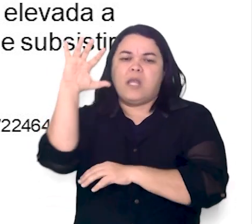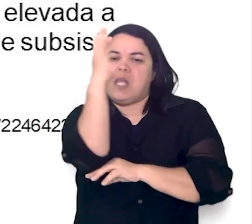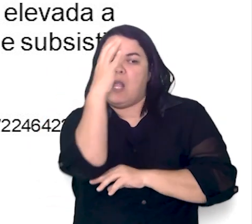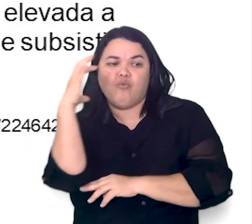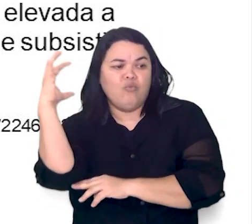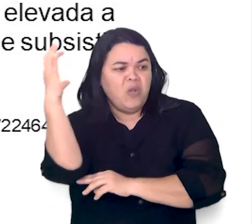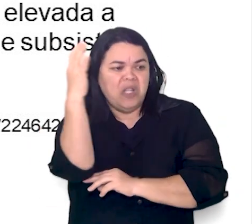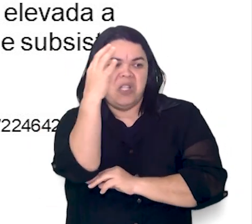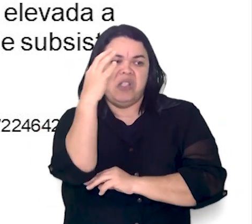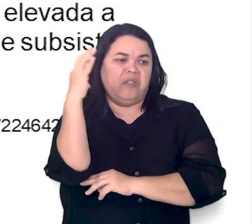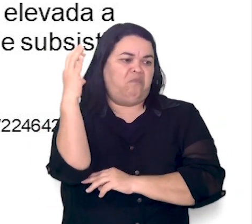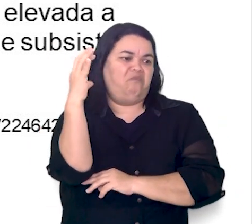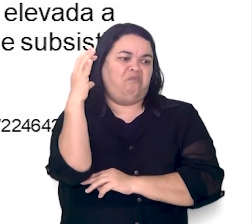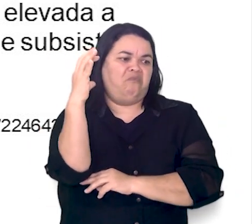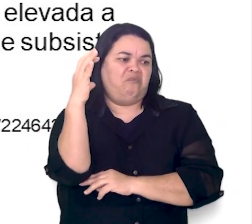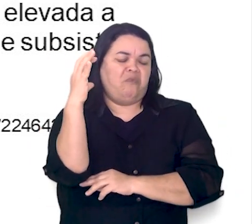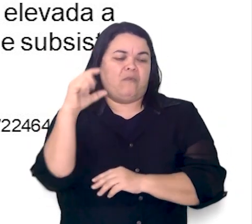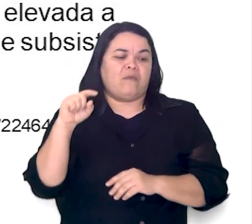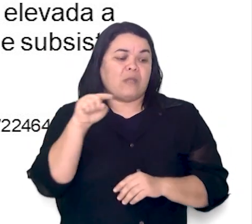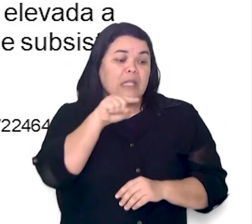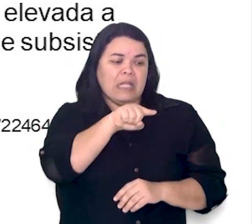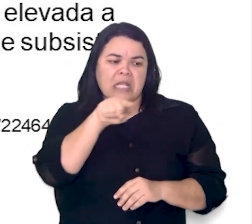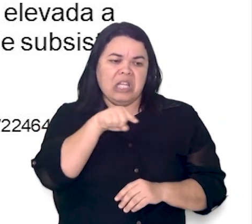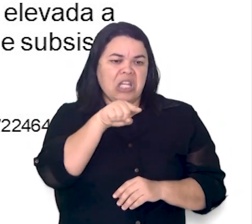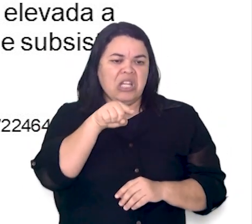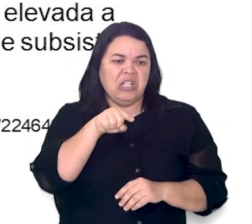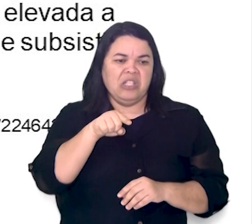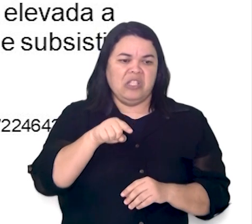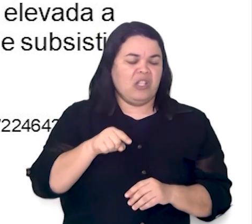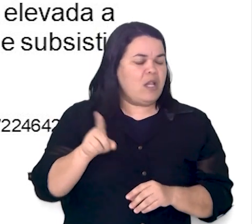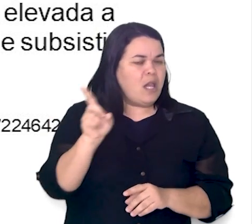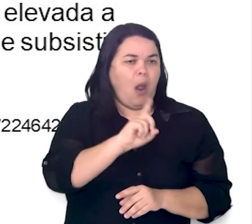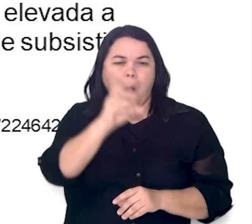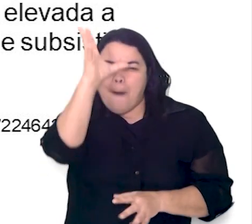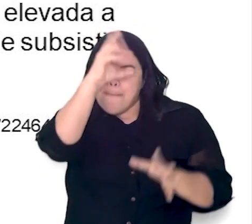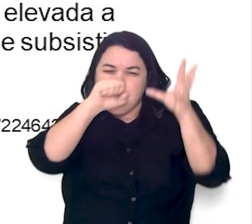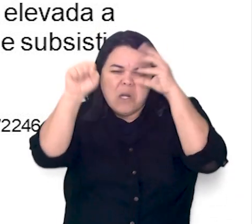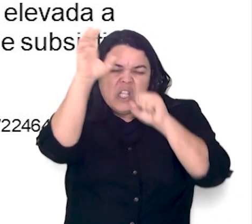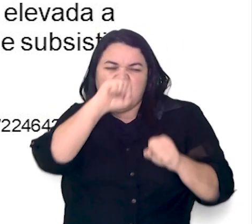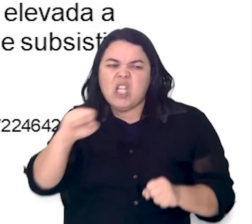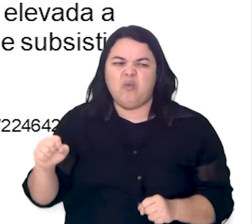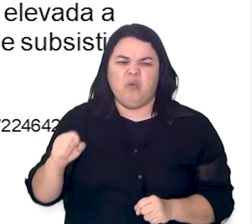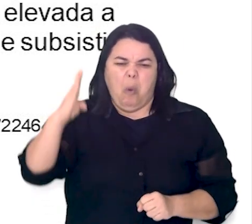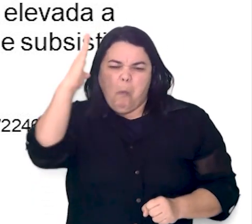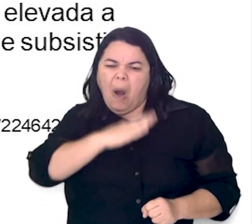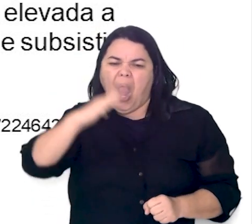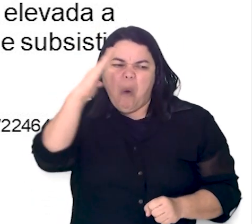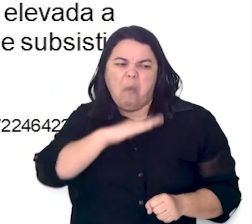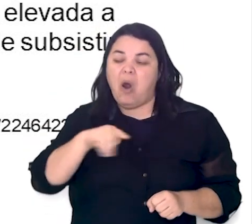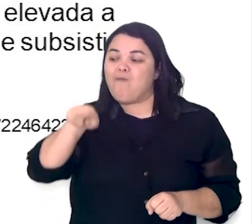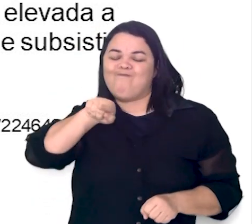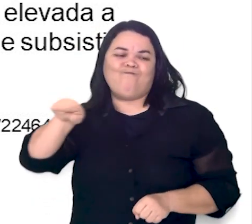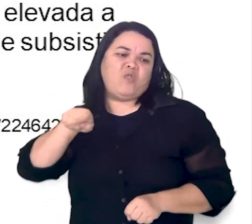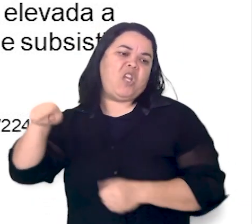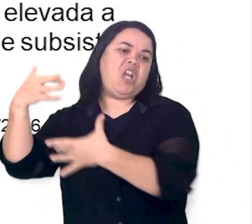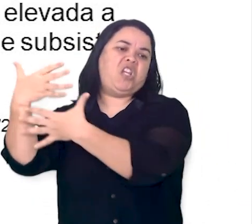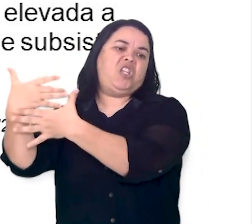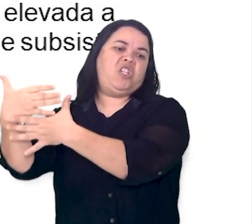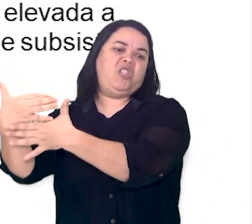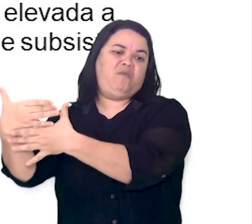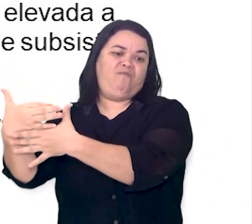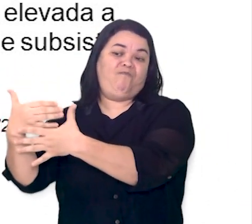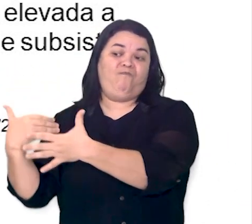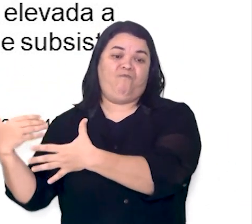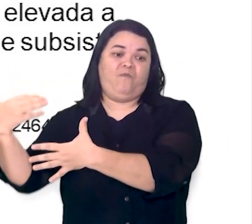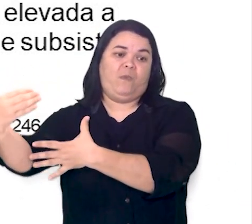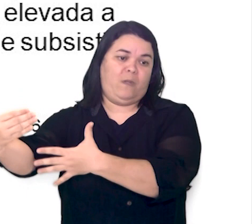natureza, não ainda pervertidas pela imersão dos nossos régnios